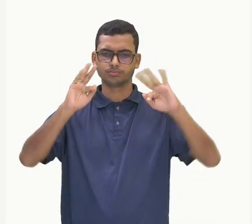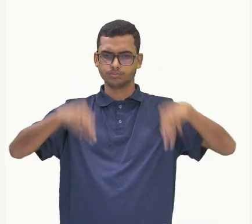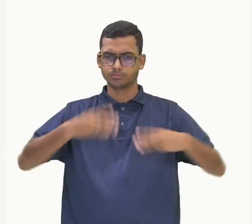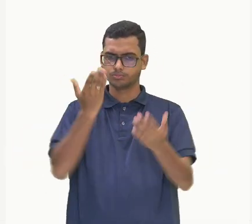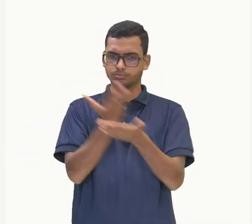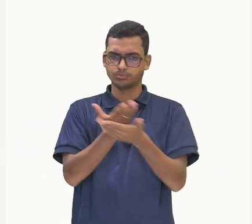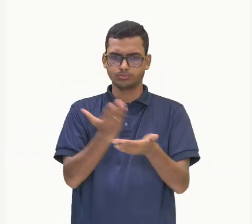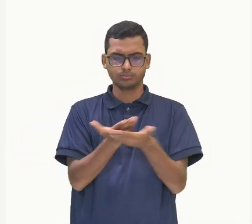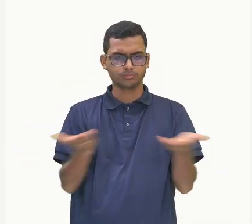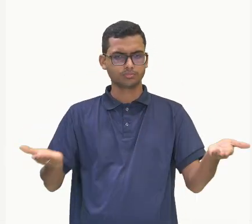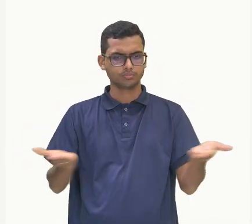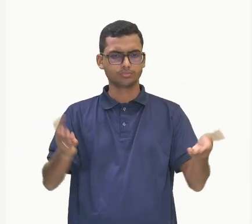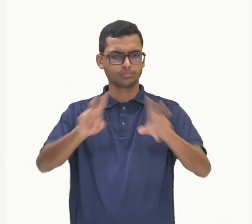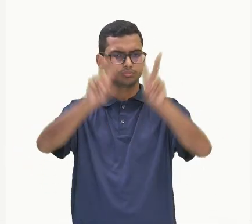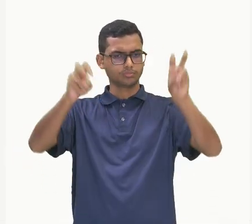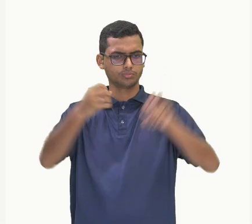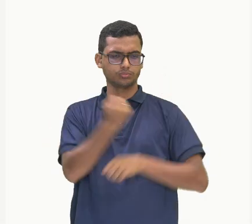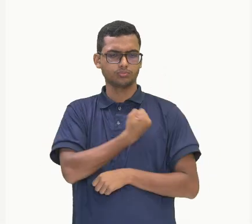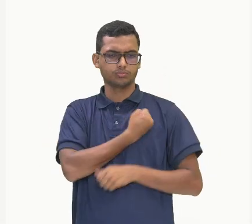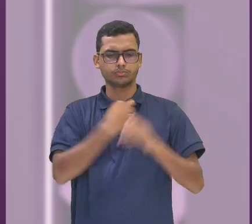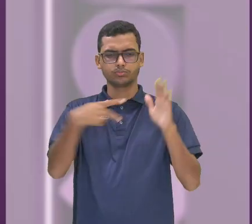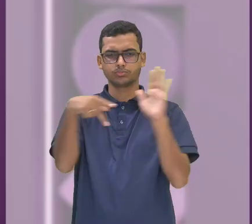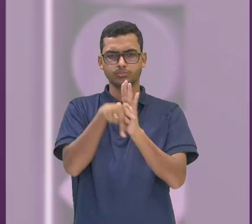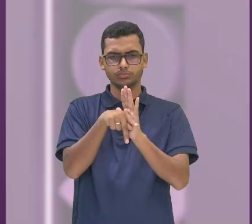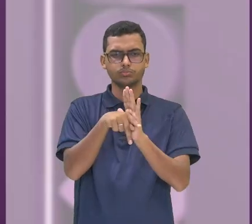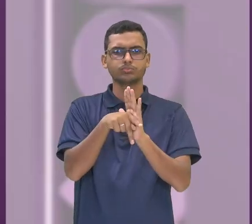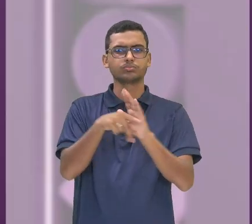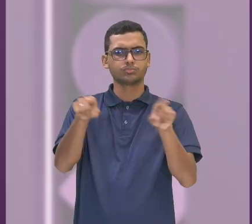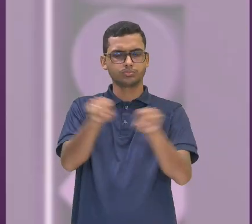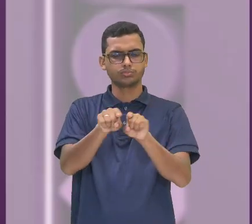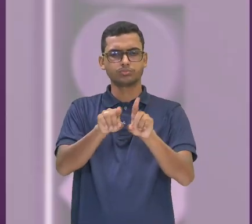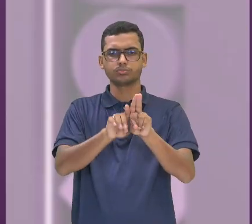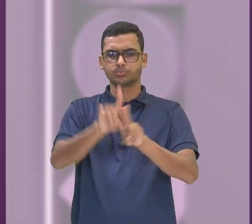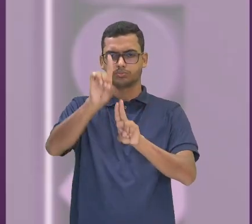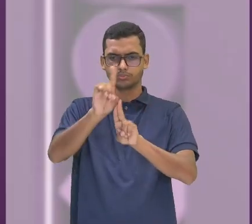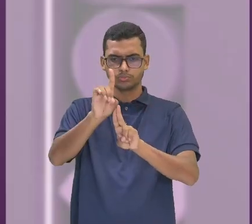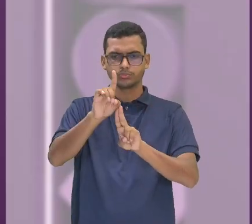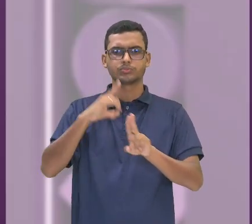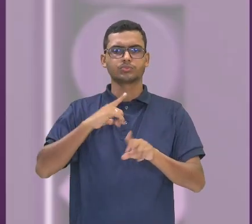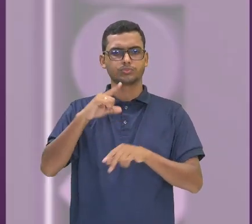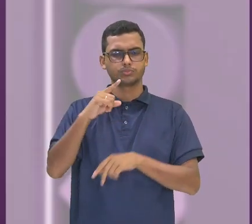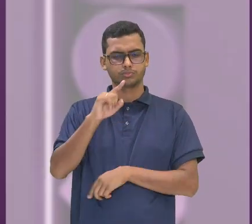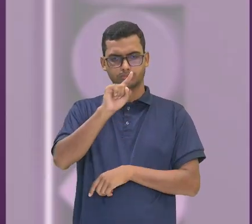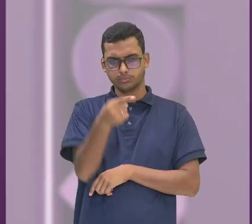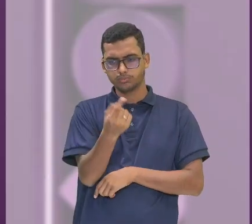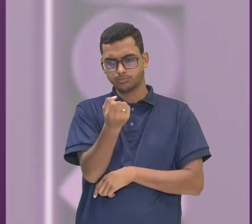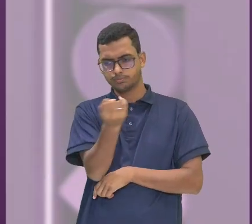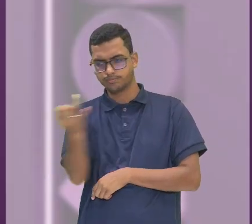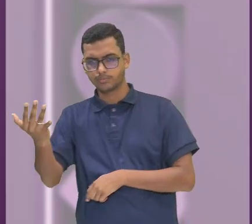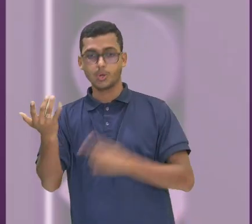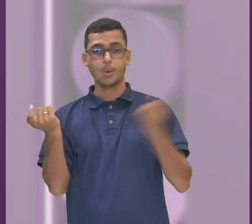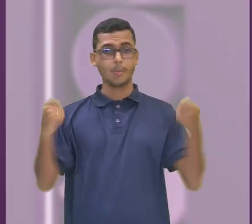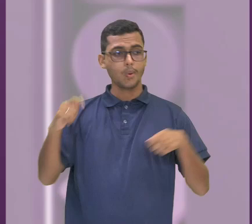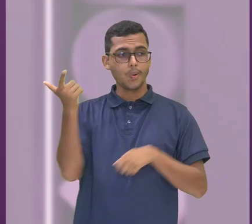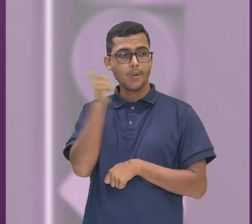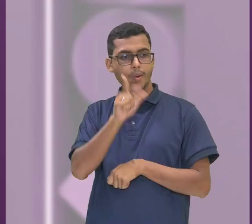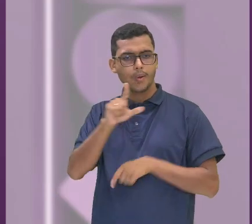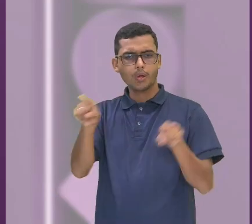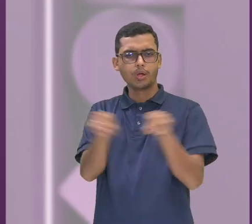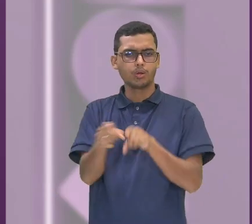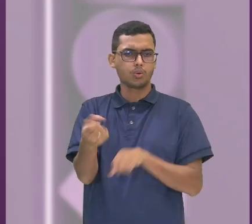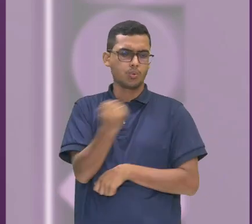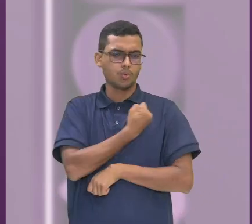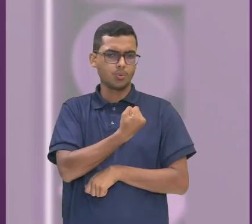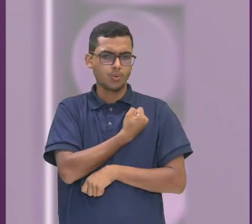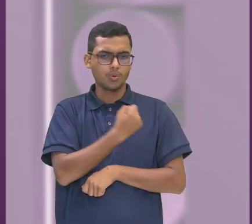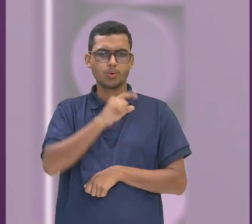aula sobre números decimais, né? Primeiro, entendemos como posso escrever um número tanto na forma